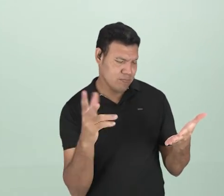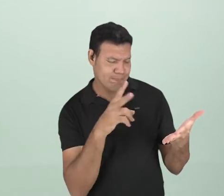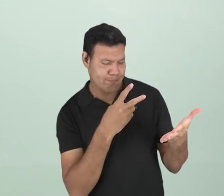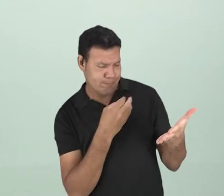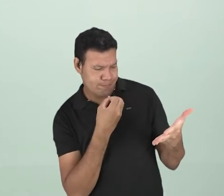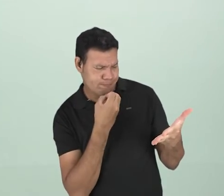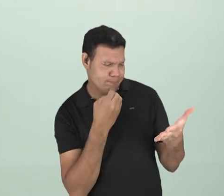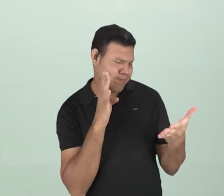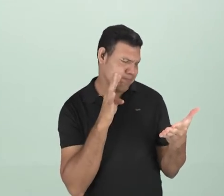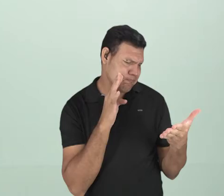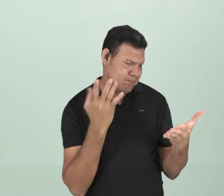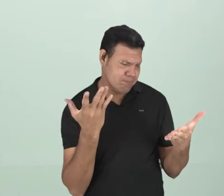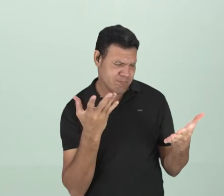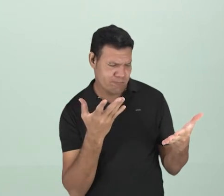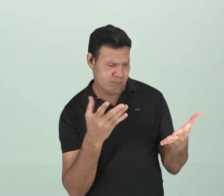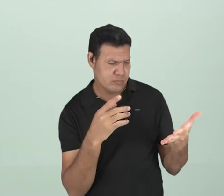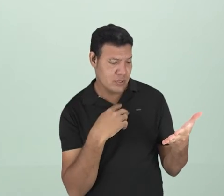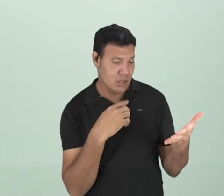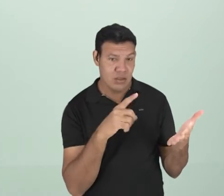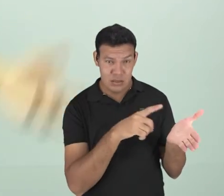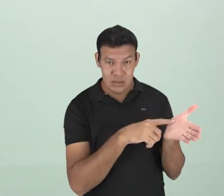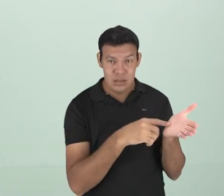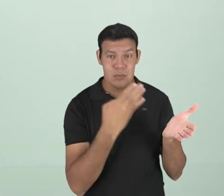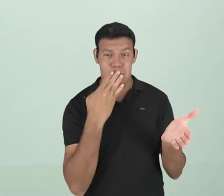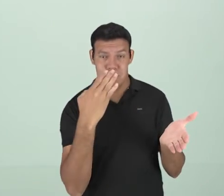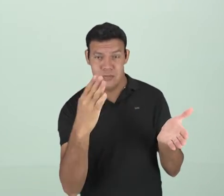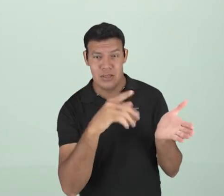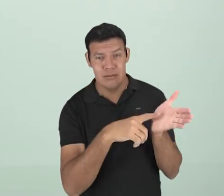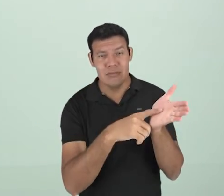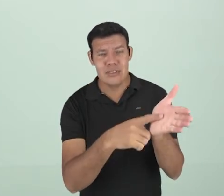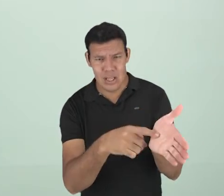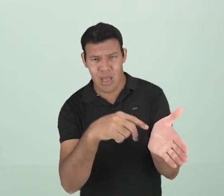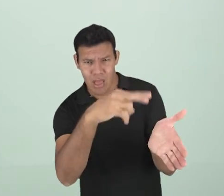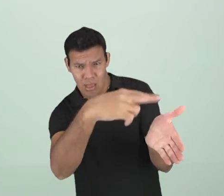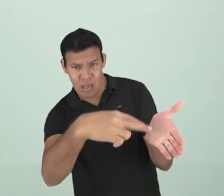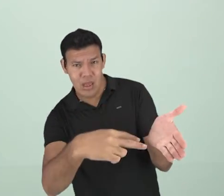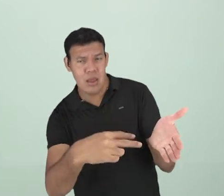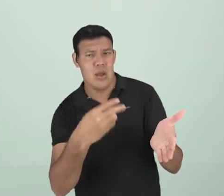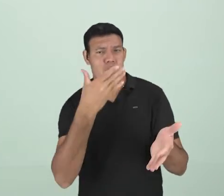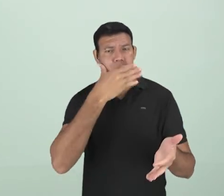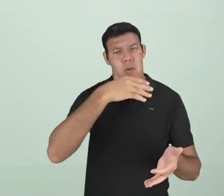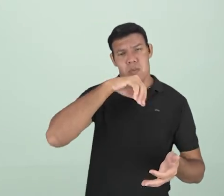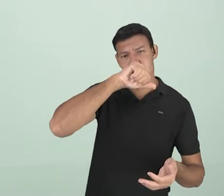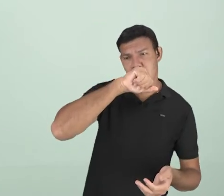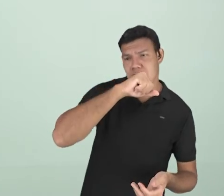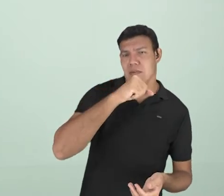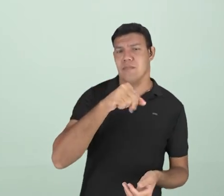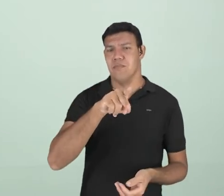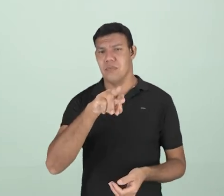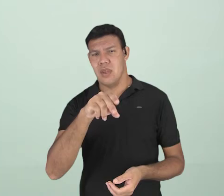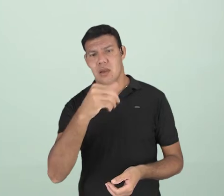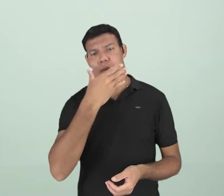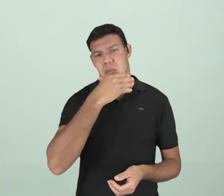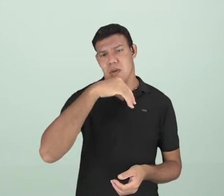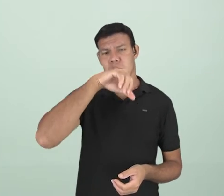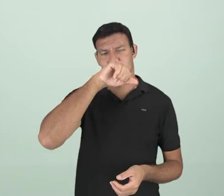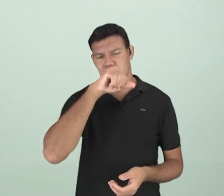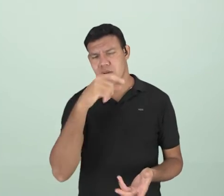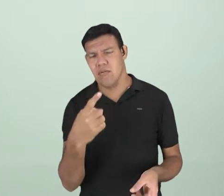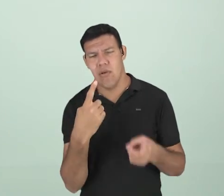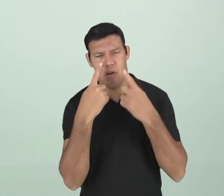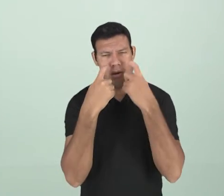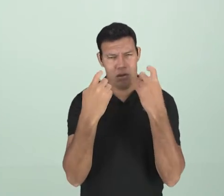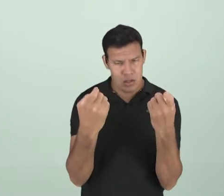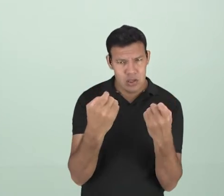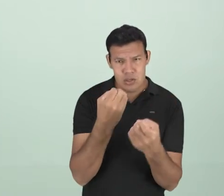está, pedir para outra pessoa, no caso aí sua mãe, seu pai, seu irmão, que está em casa, dar uma lida também para ver se acha